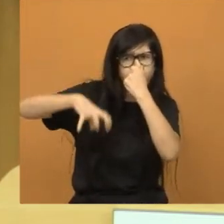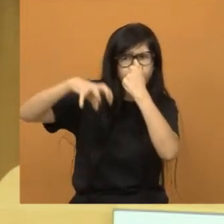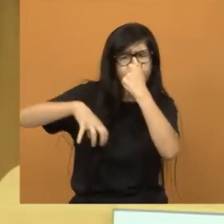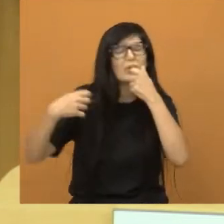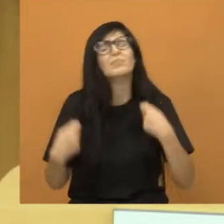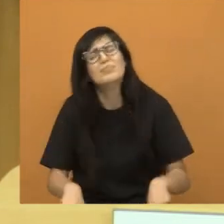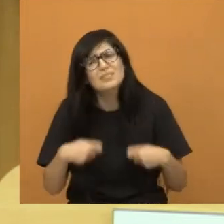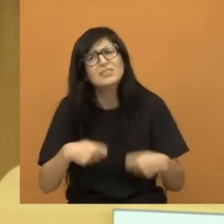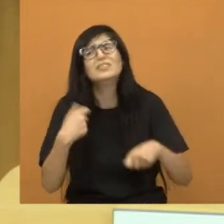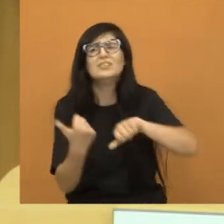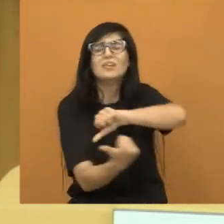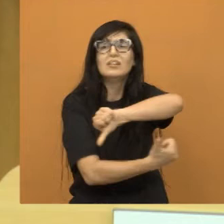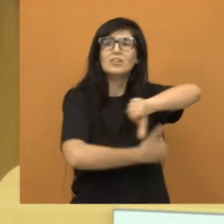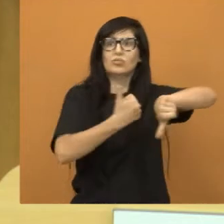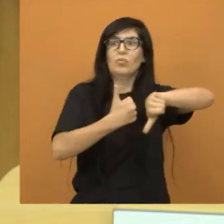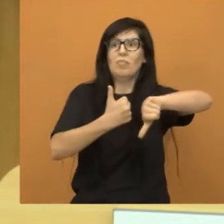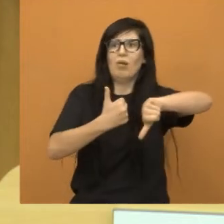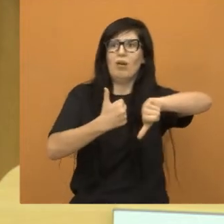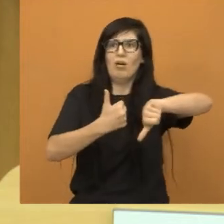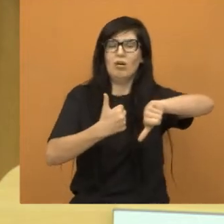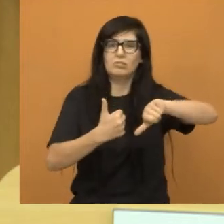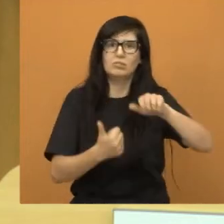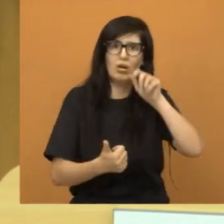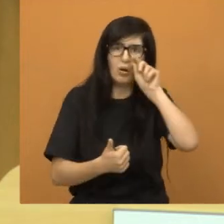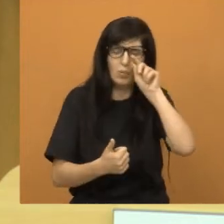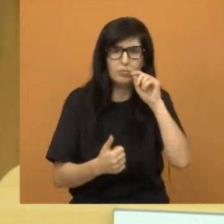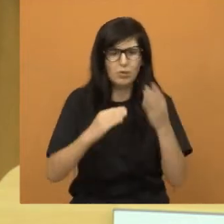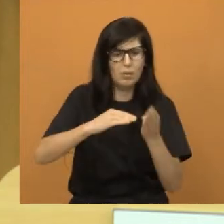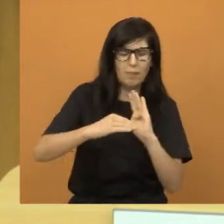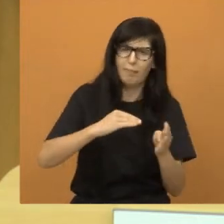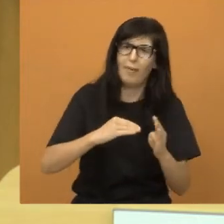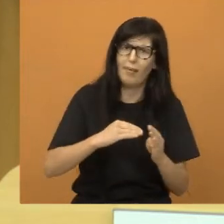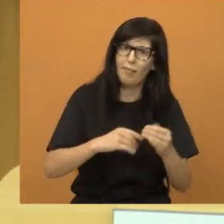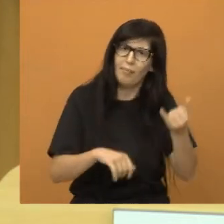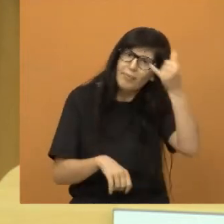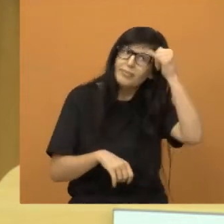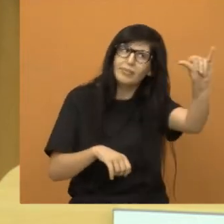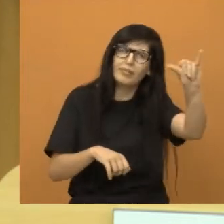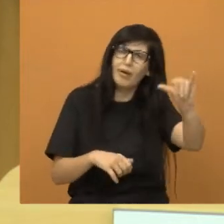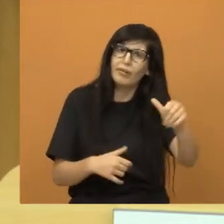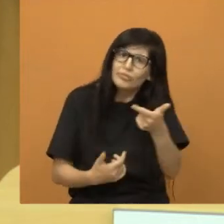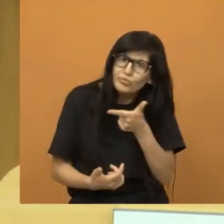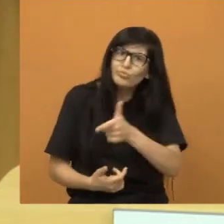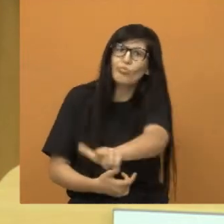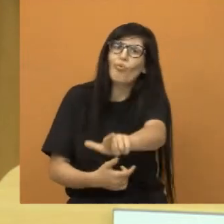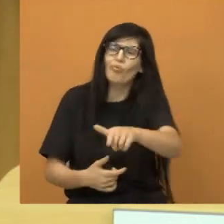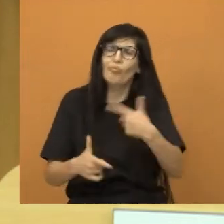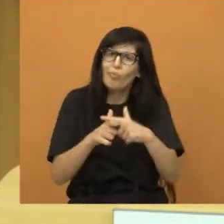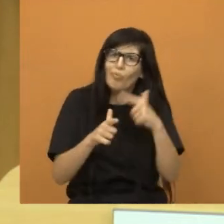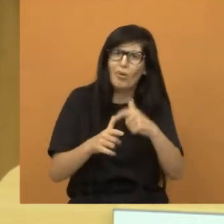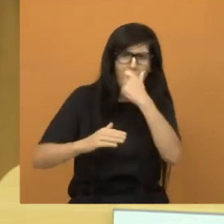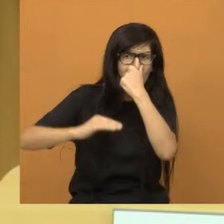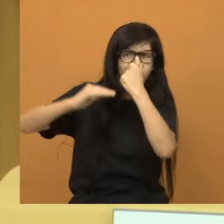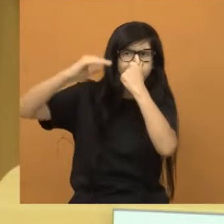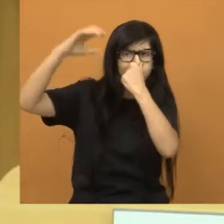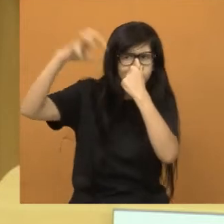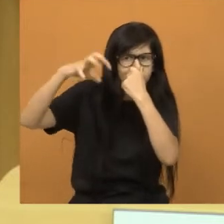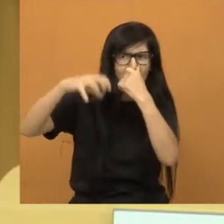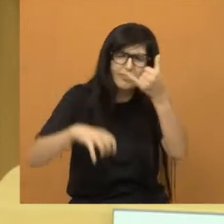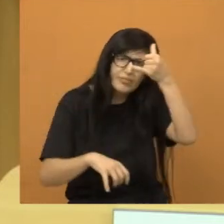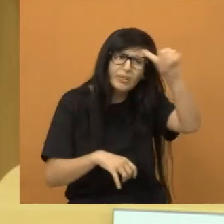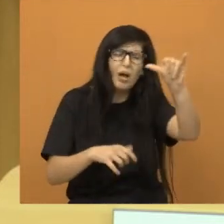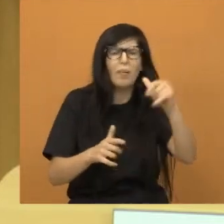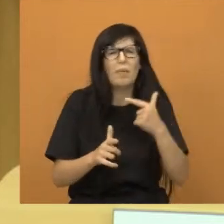boa drenagem, e que os familiares e que as pessoas não percam mais os móveis, não